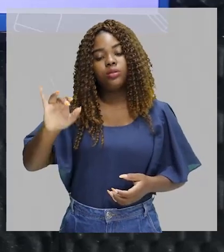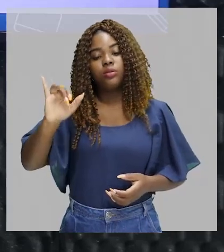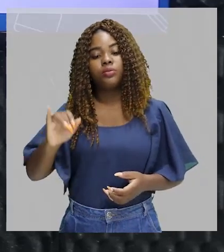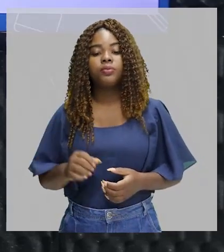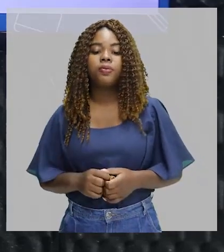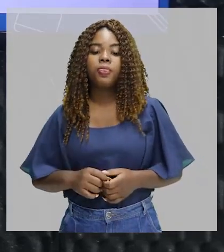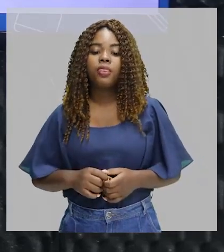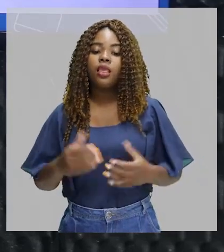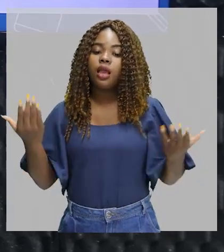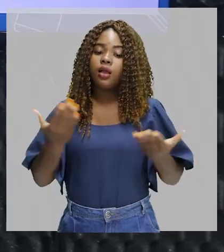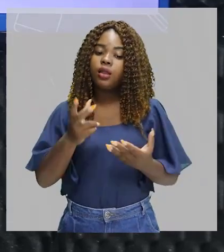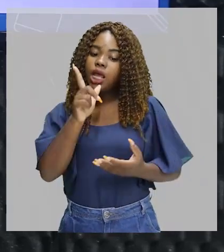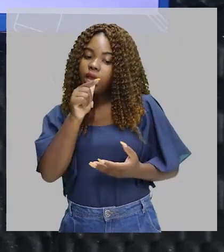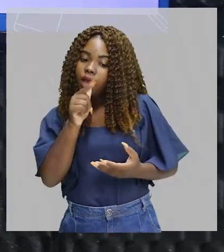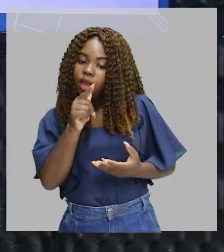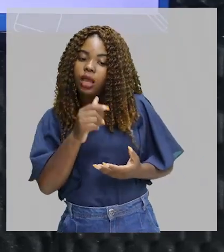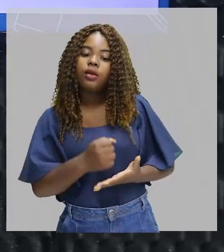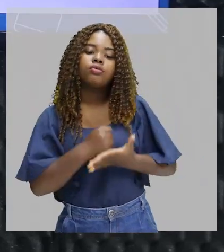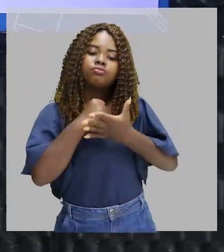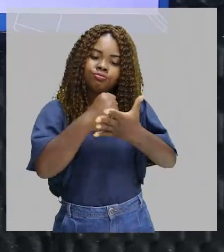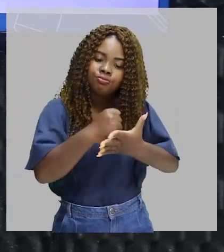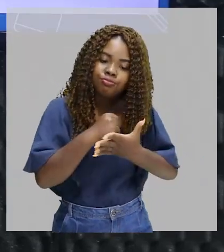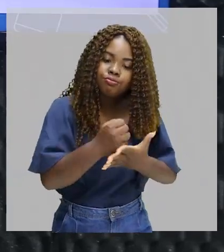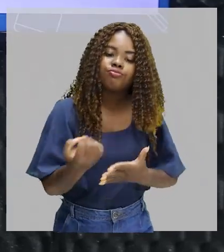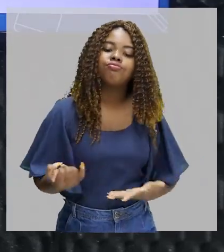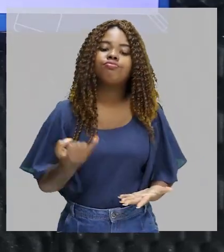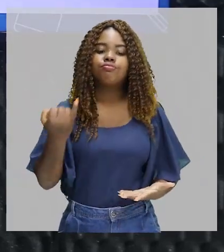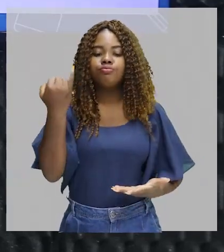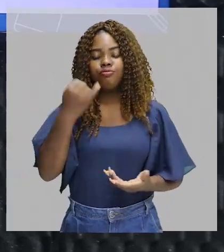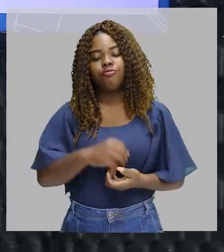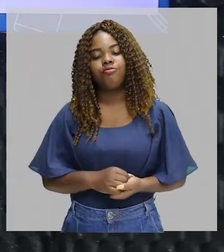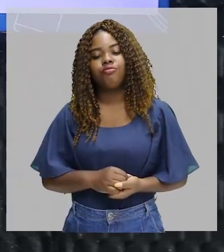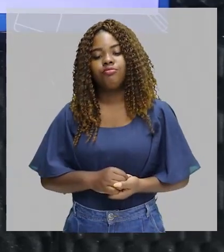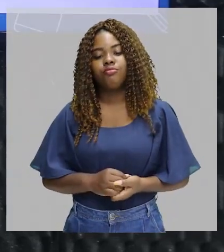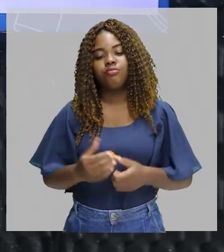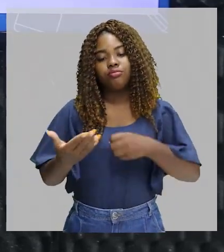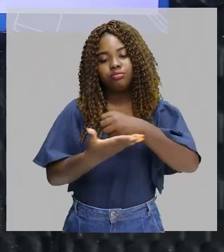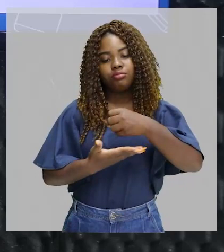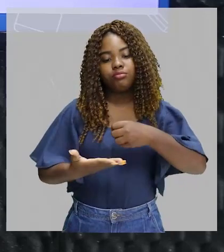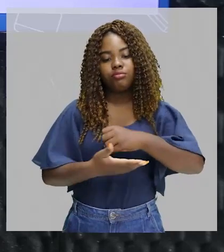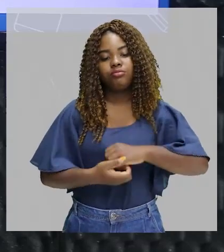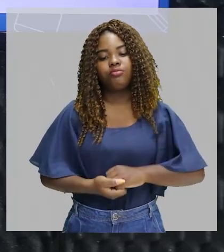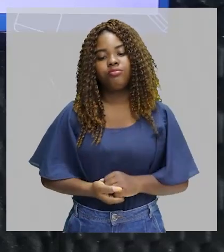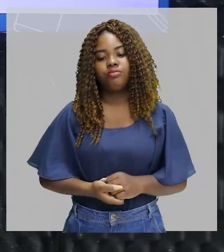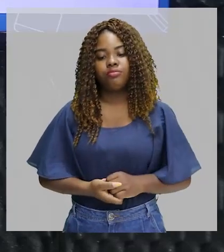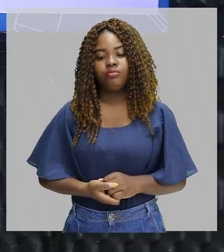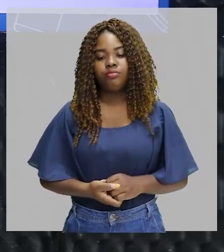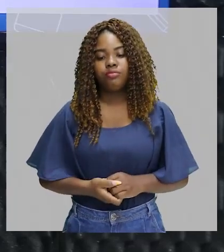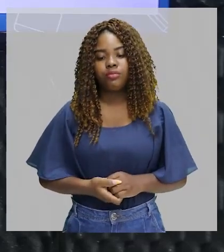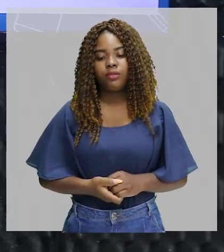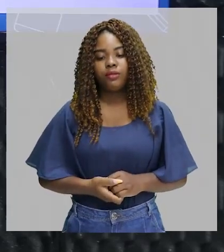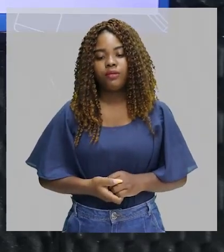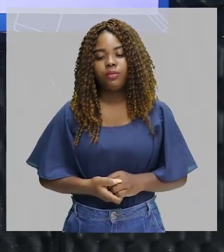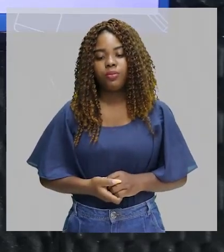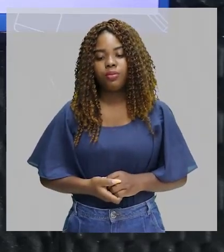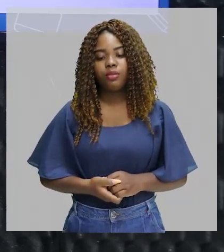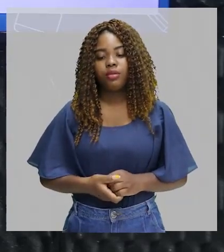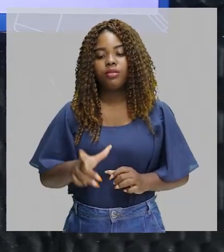participante importante e funcionando, né, como uma base. Então, a gente